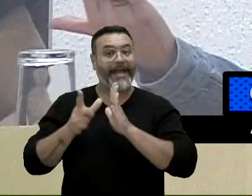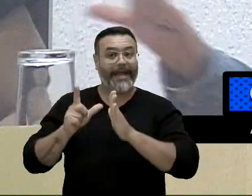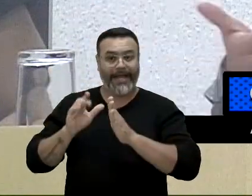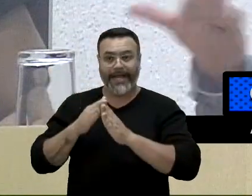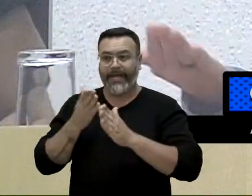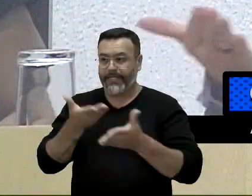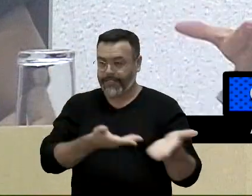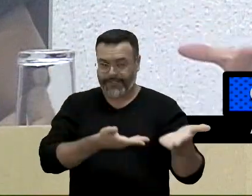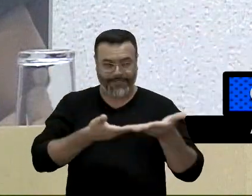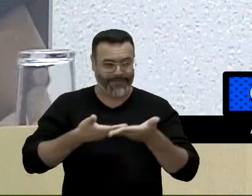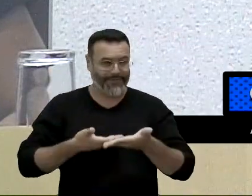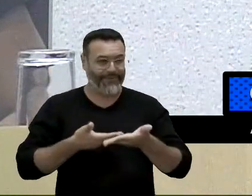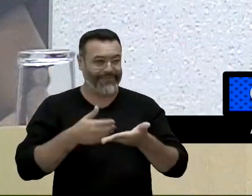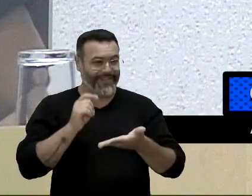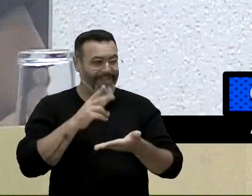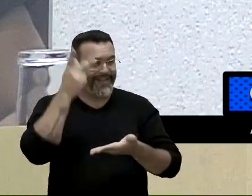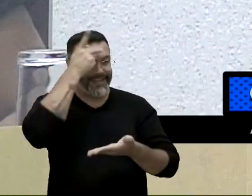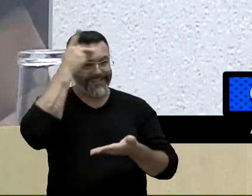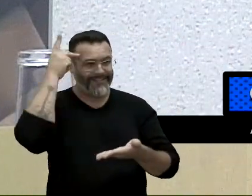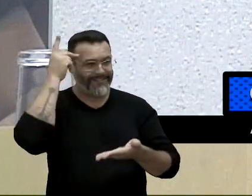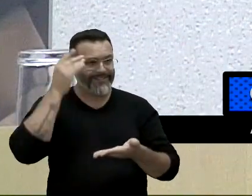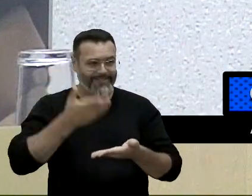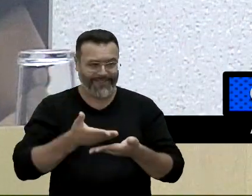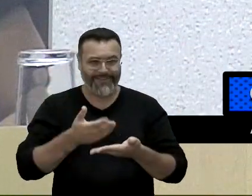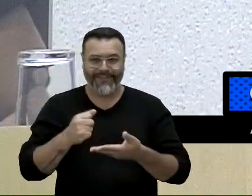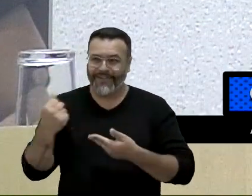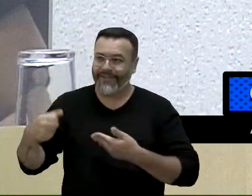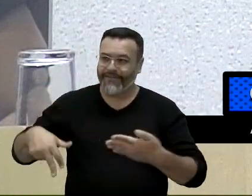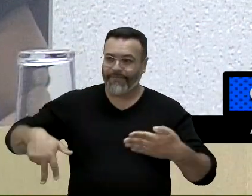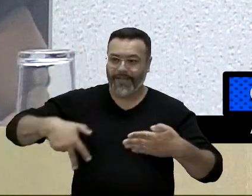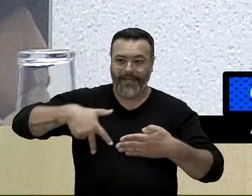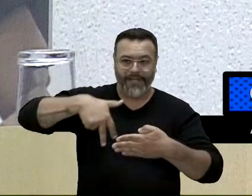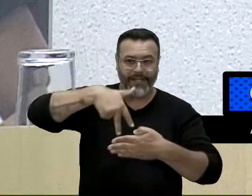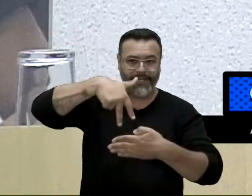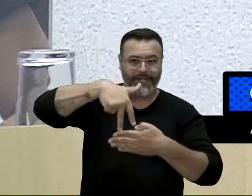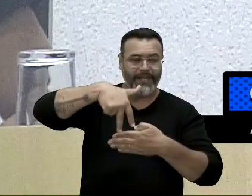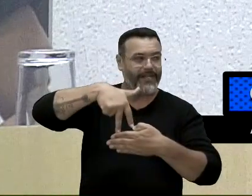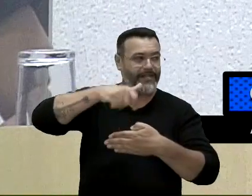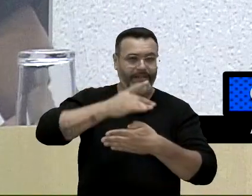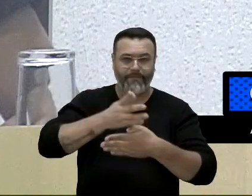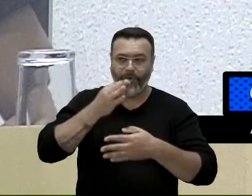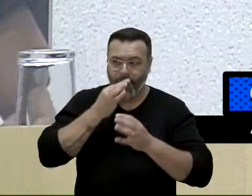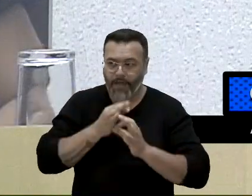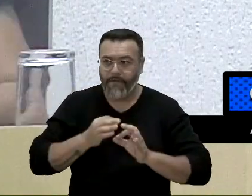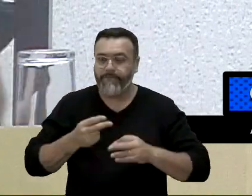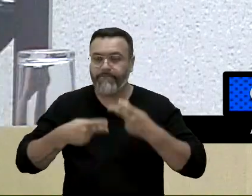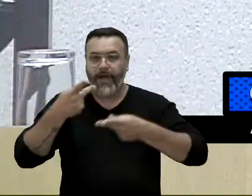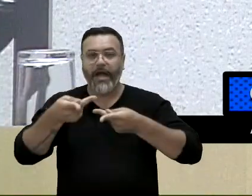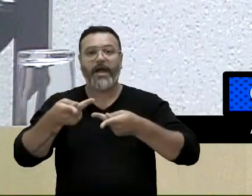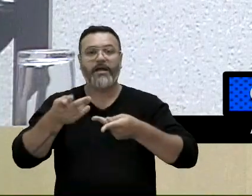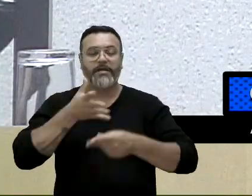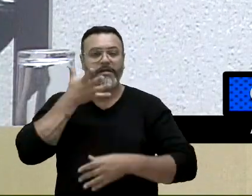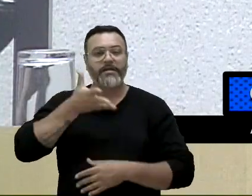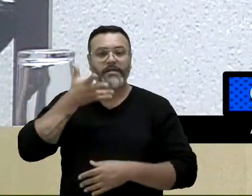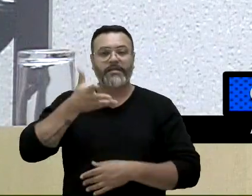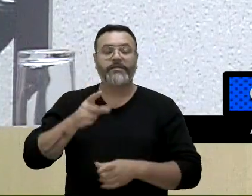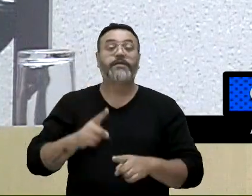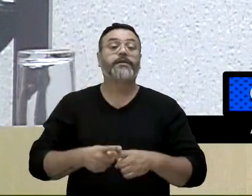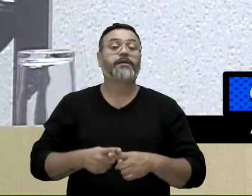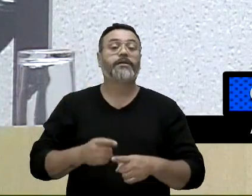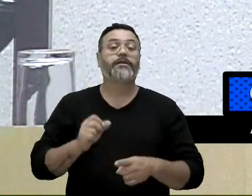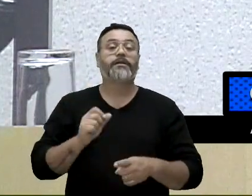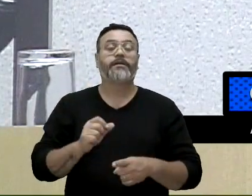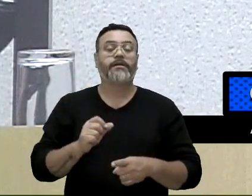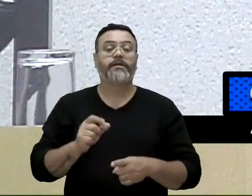os convidados a seguirem até a tribuna e fazerem as suas falas, porque nós fomos procurados,